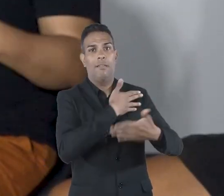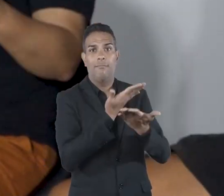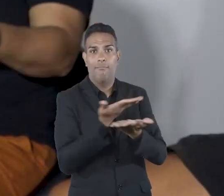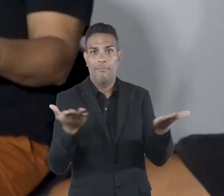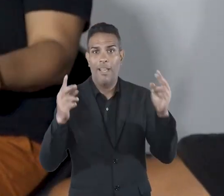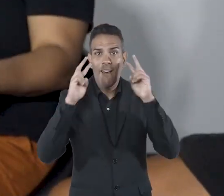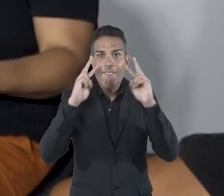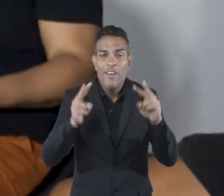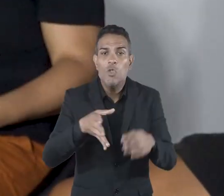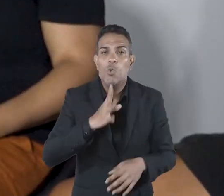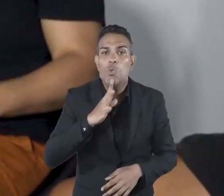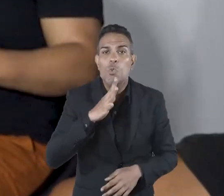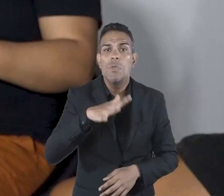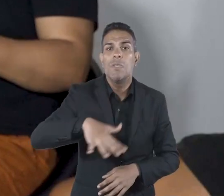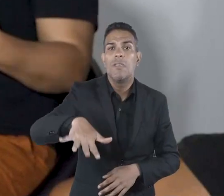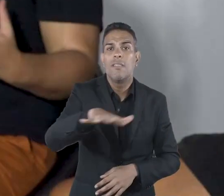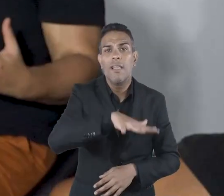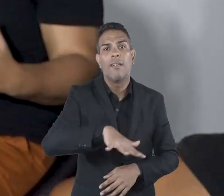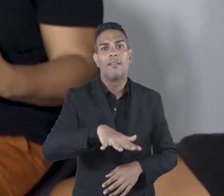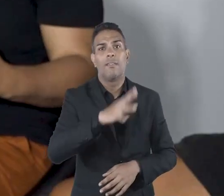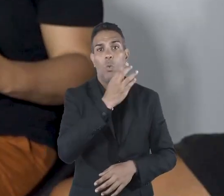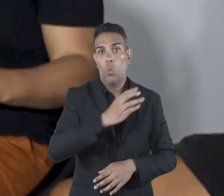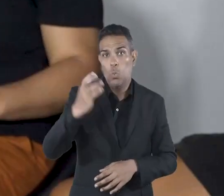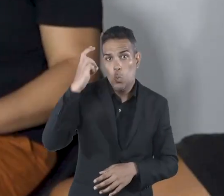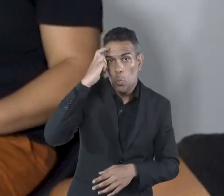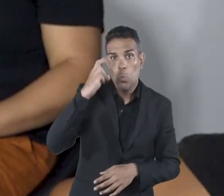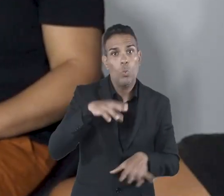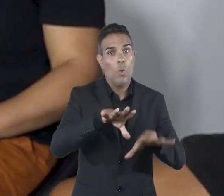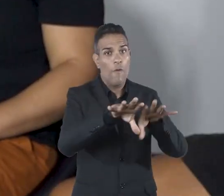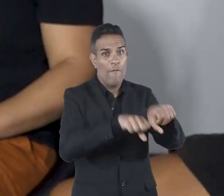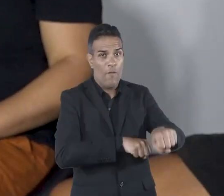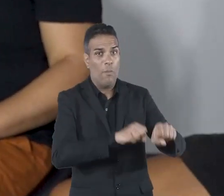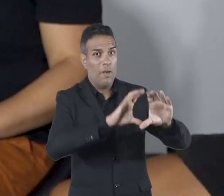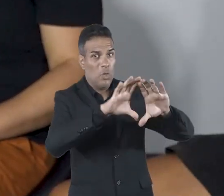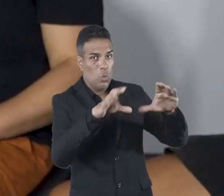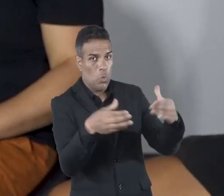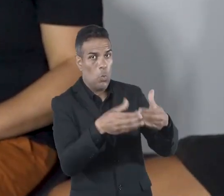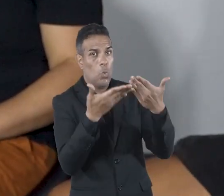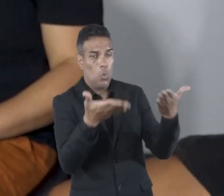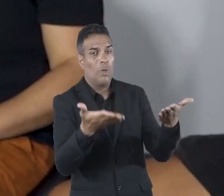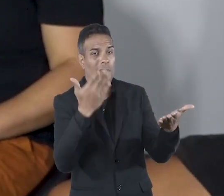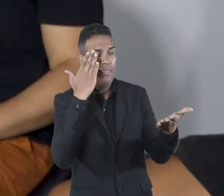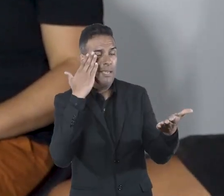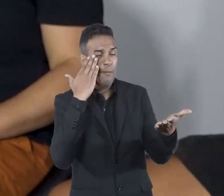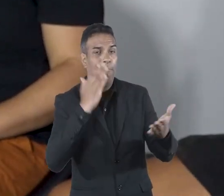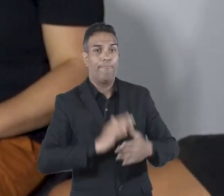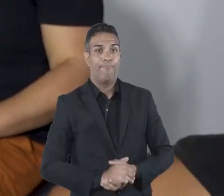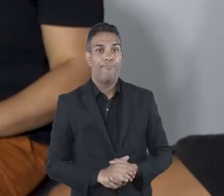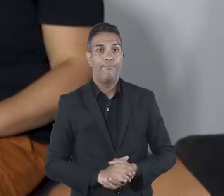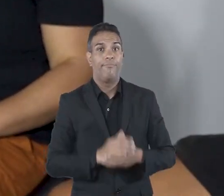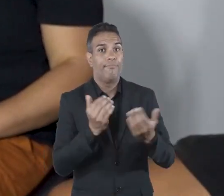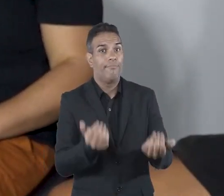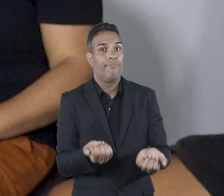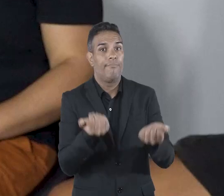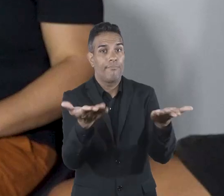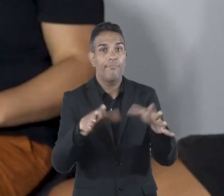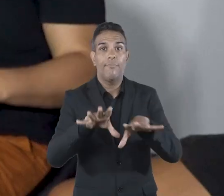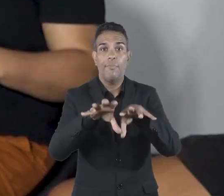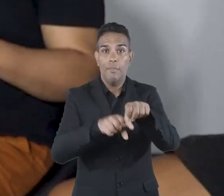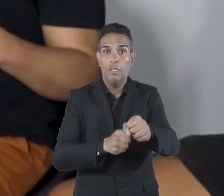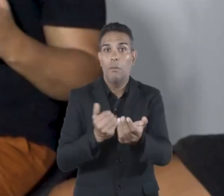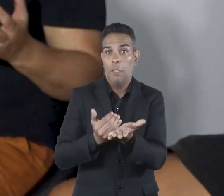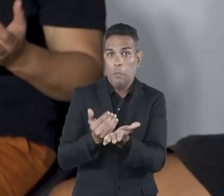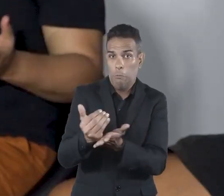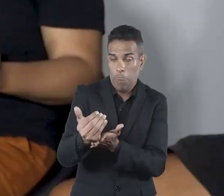outros contextos, a outras épocas. Então é acessar diferentes culturas e eu acho que a formação do Abraço Cultural leva isso em